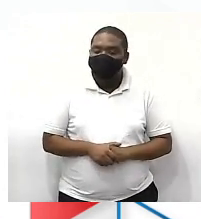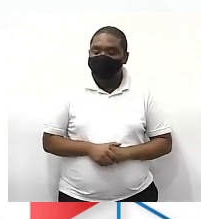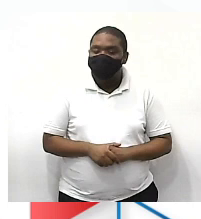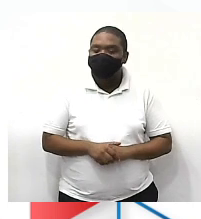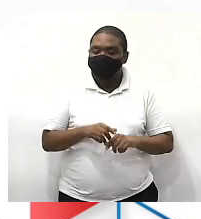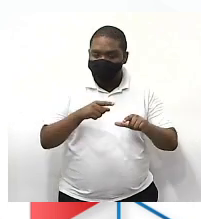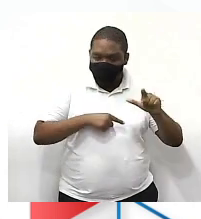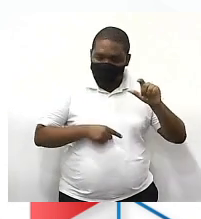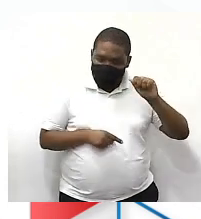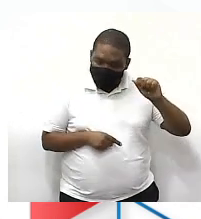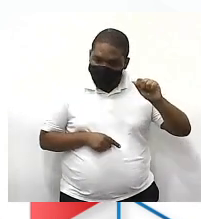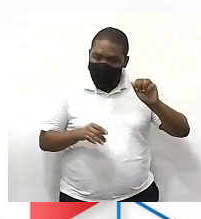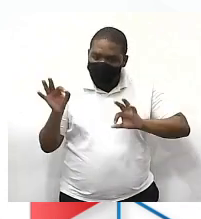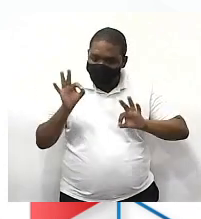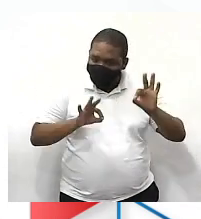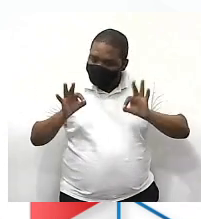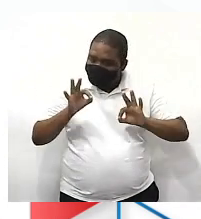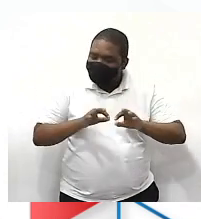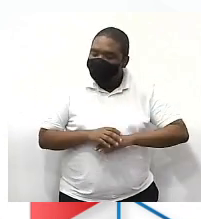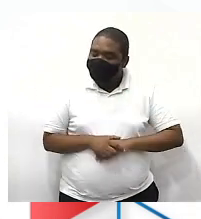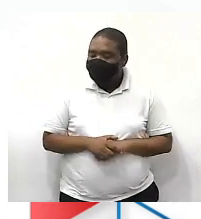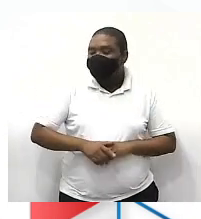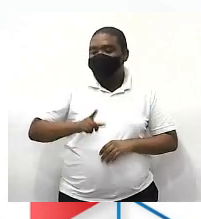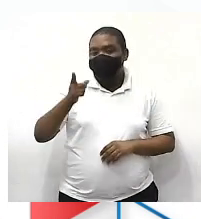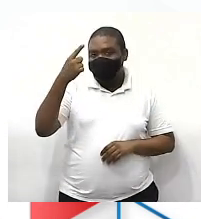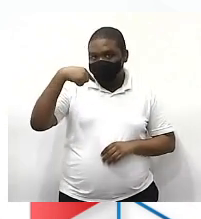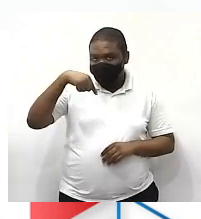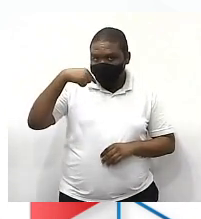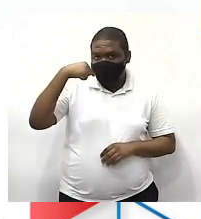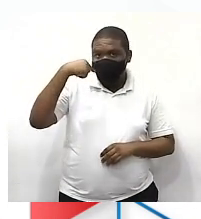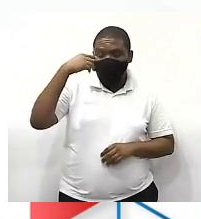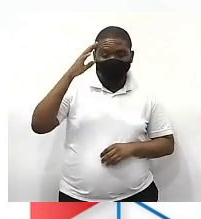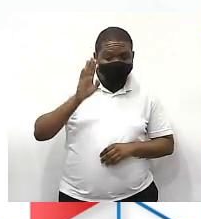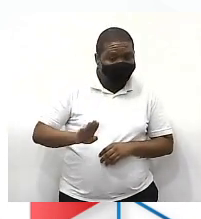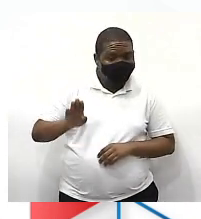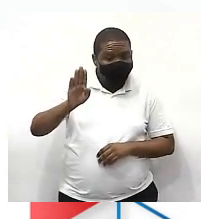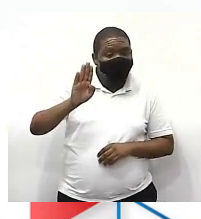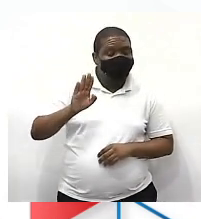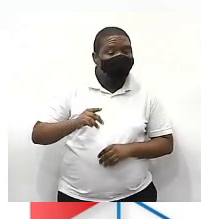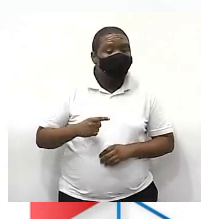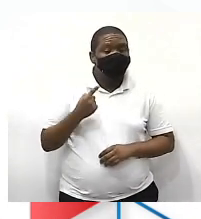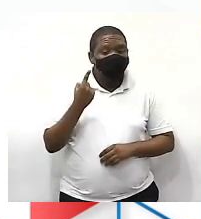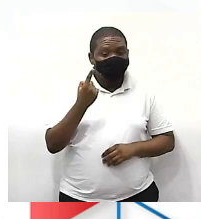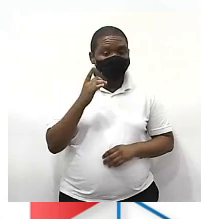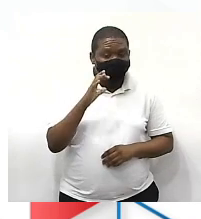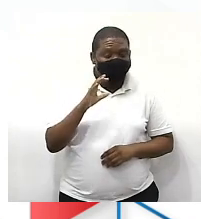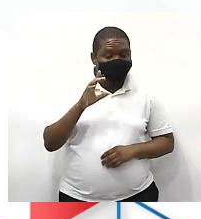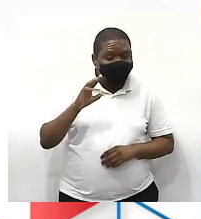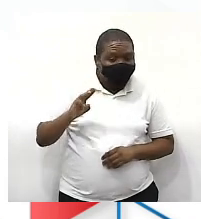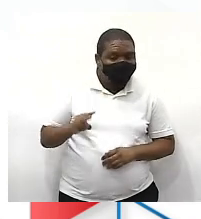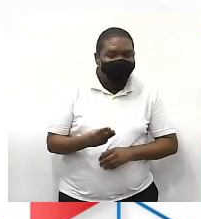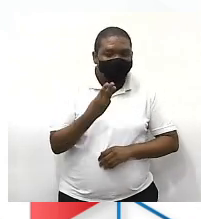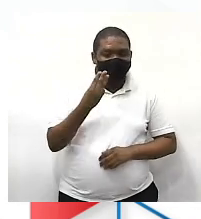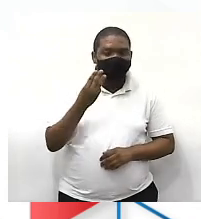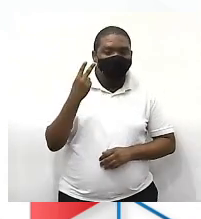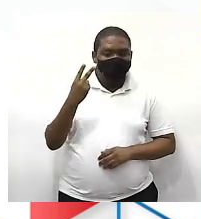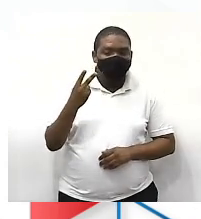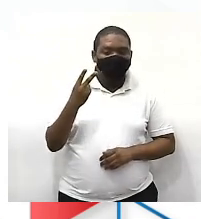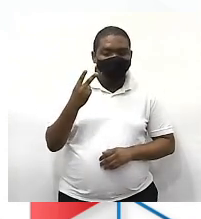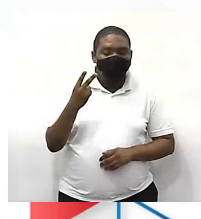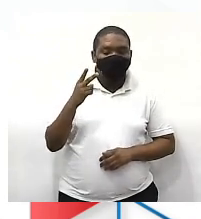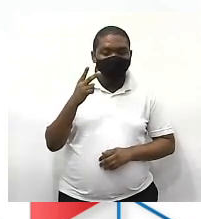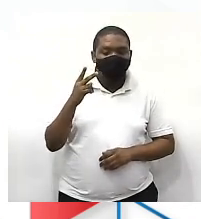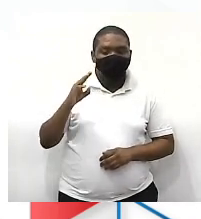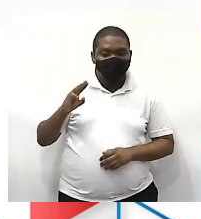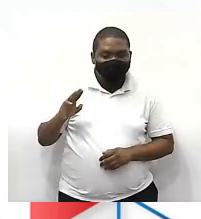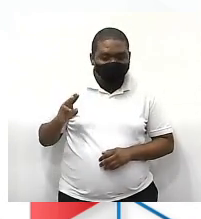corresponde a isso, a gente vai montar, tá bom? Depois, uma centena de milhão, 2 dezenas de milhão